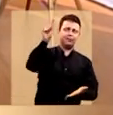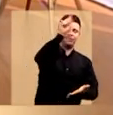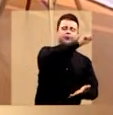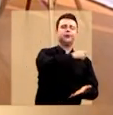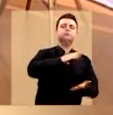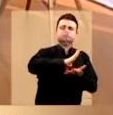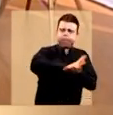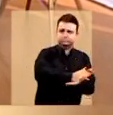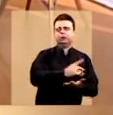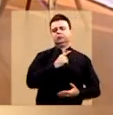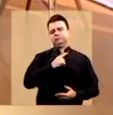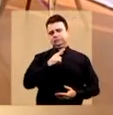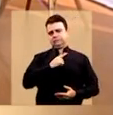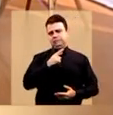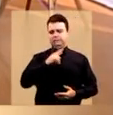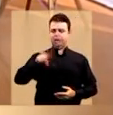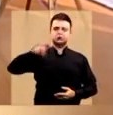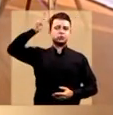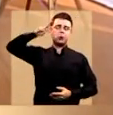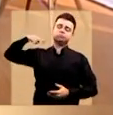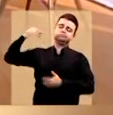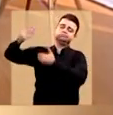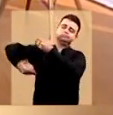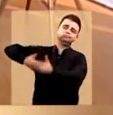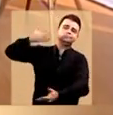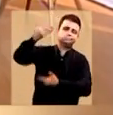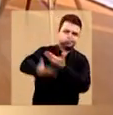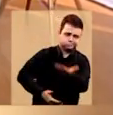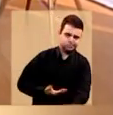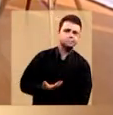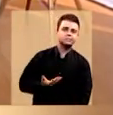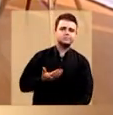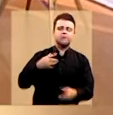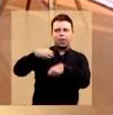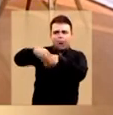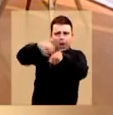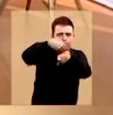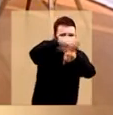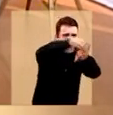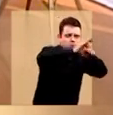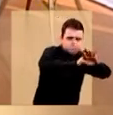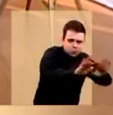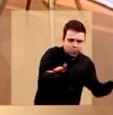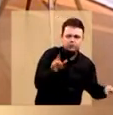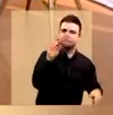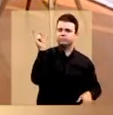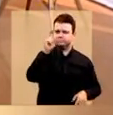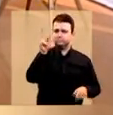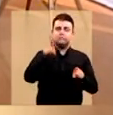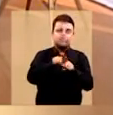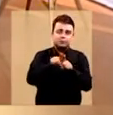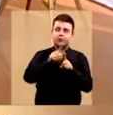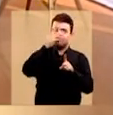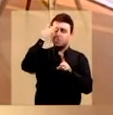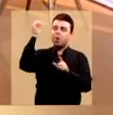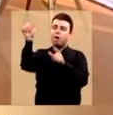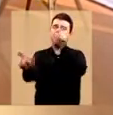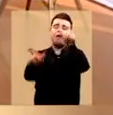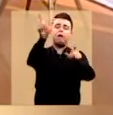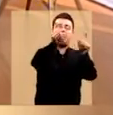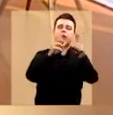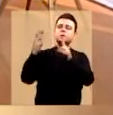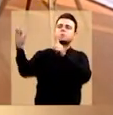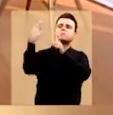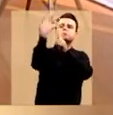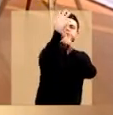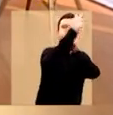estrutural. E é estrutural não só porque as ideias elas vão passando, é estrutural porque as ideias em volta, as ideologias,